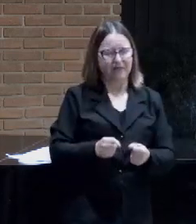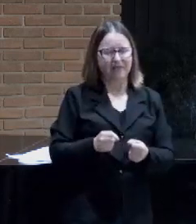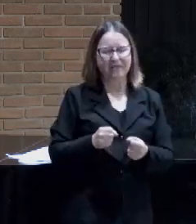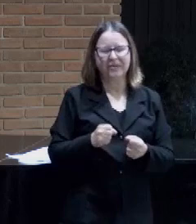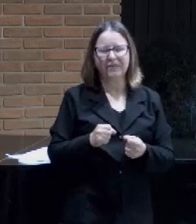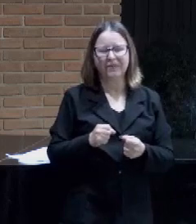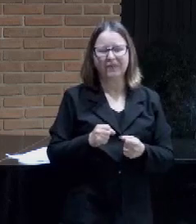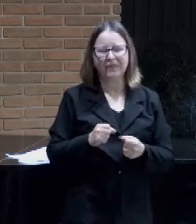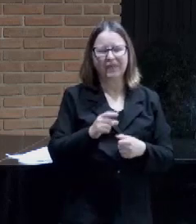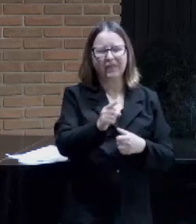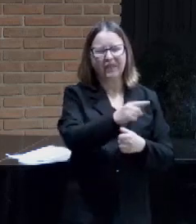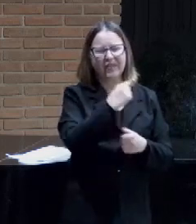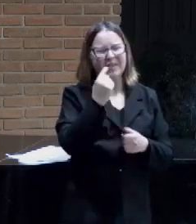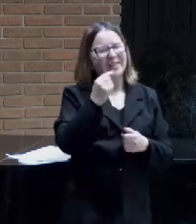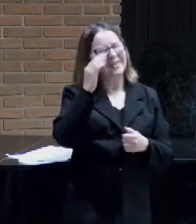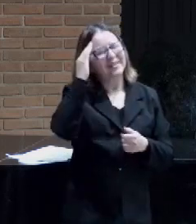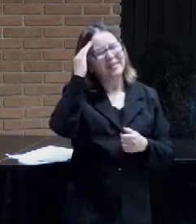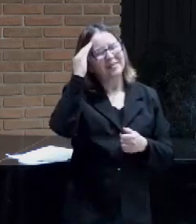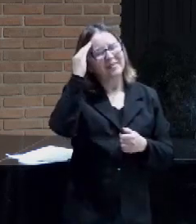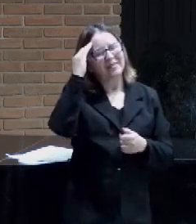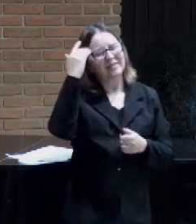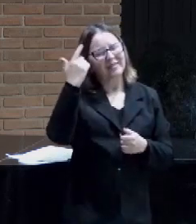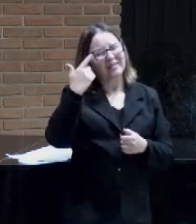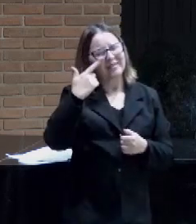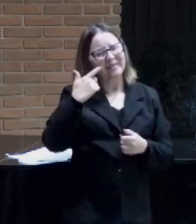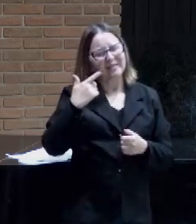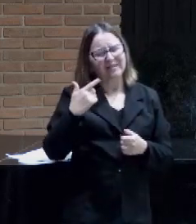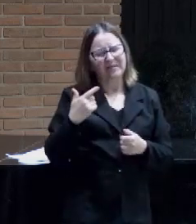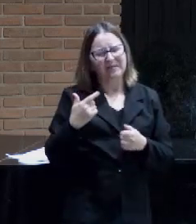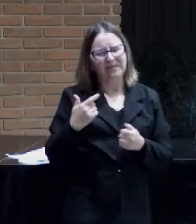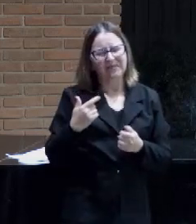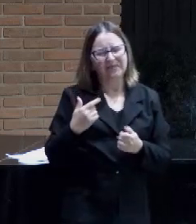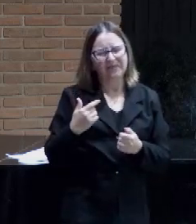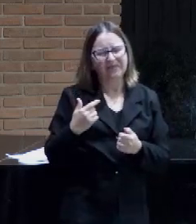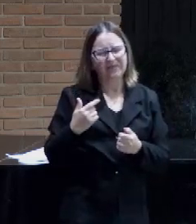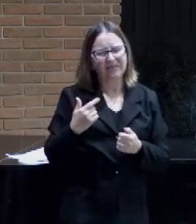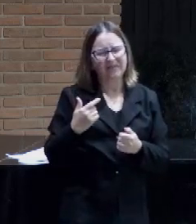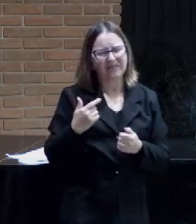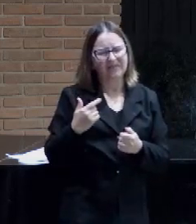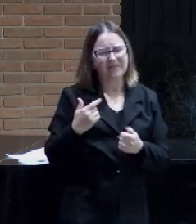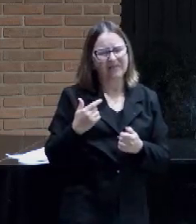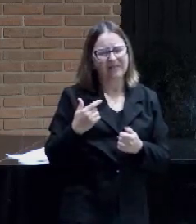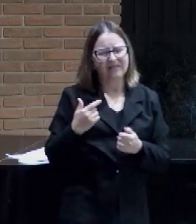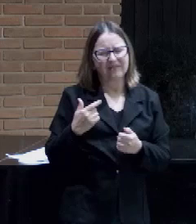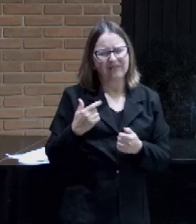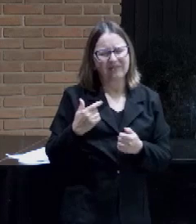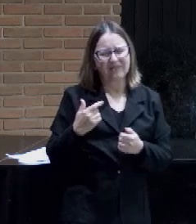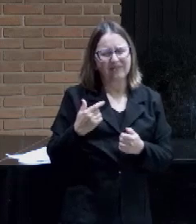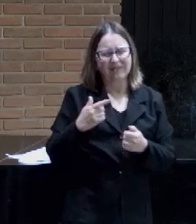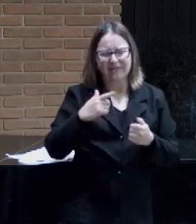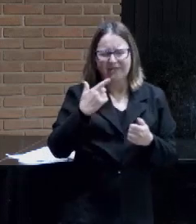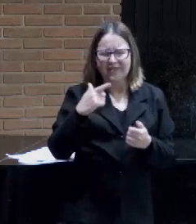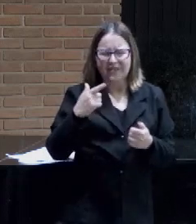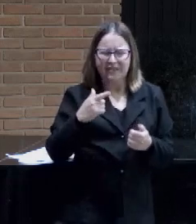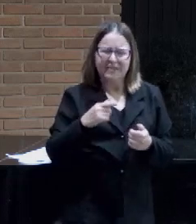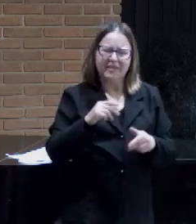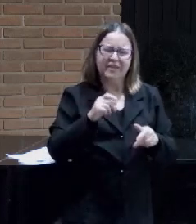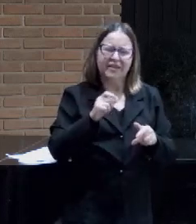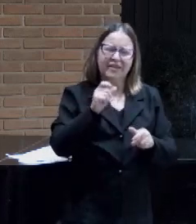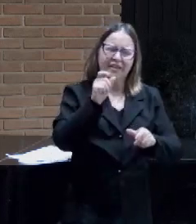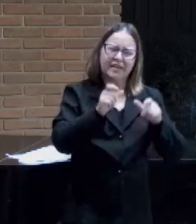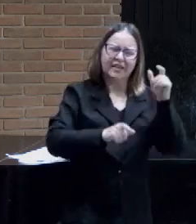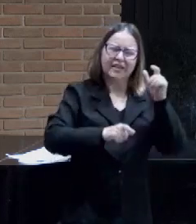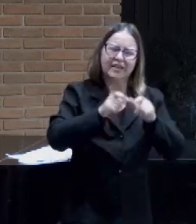gente sabe que não existem pessoas bem resolvidas. Não existem corações resolvidos. O que existem são